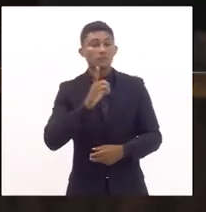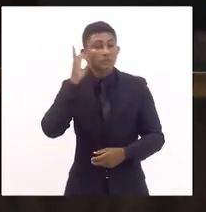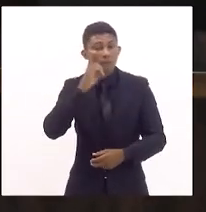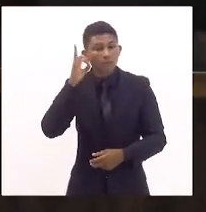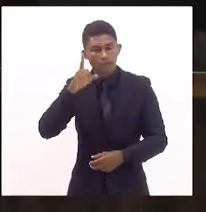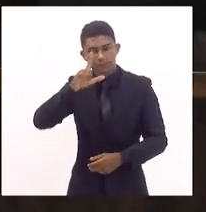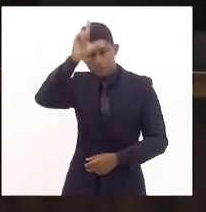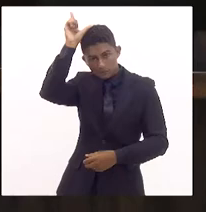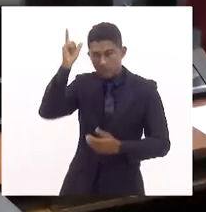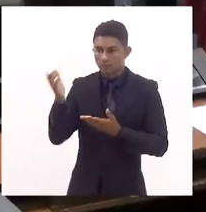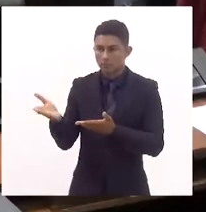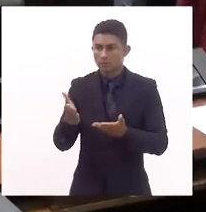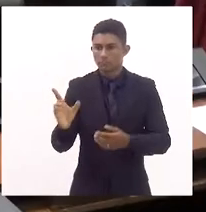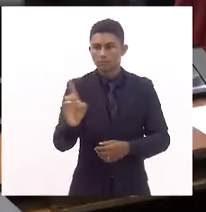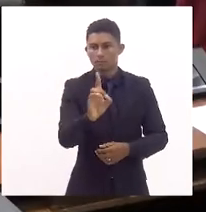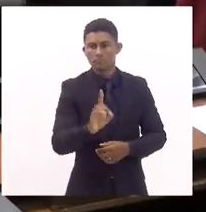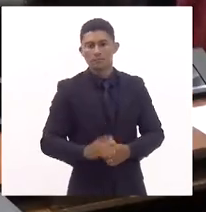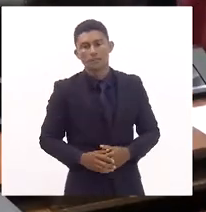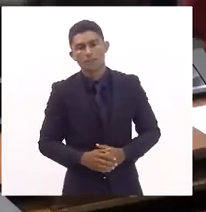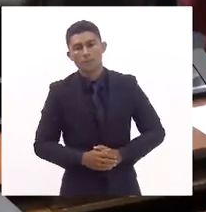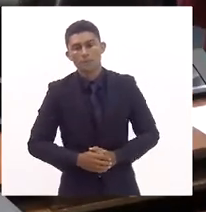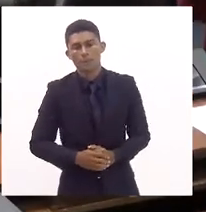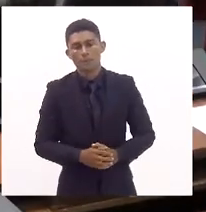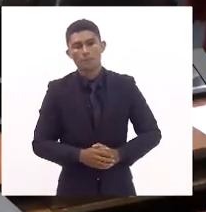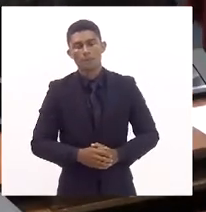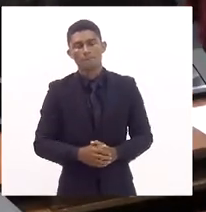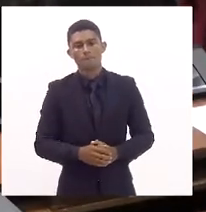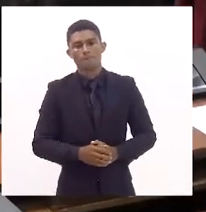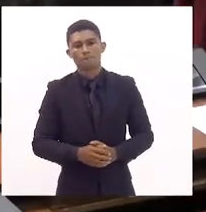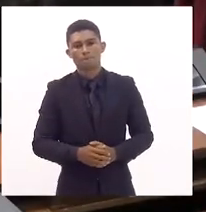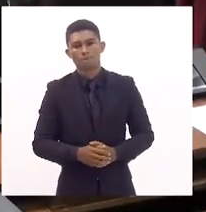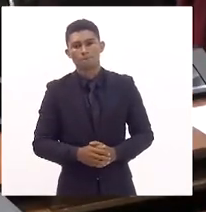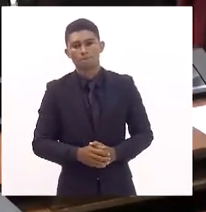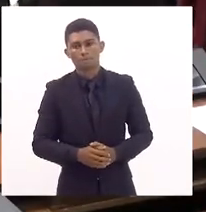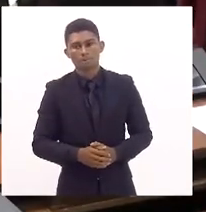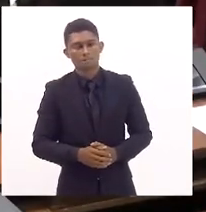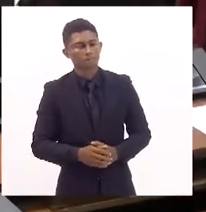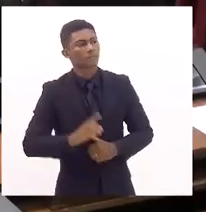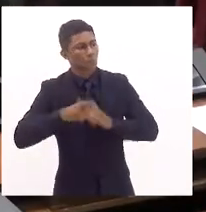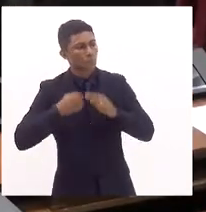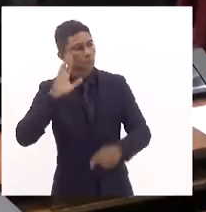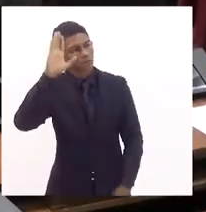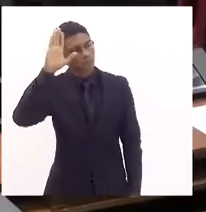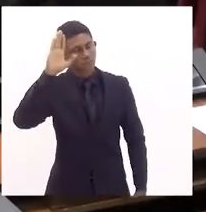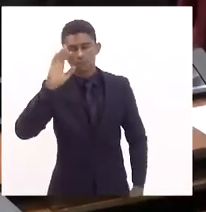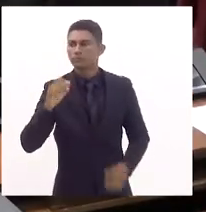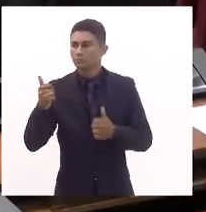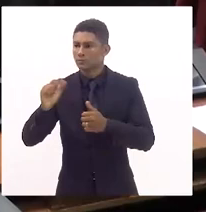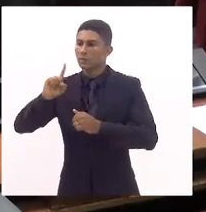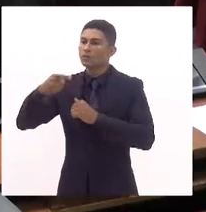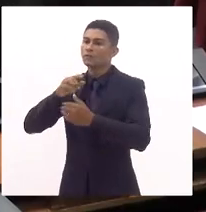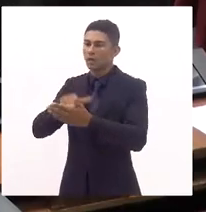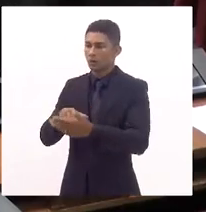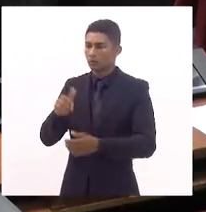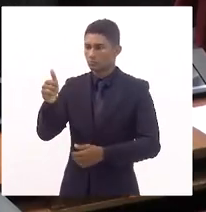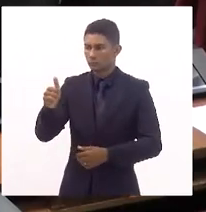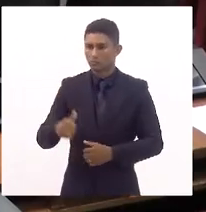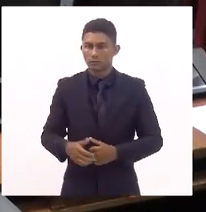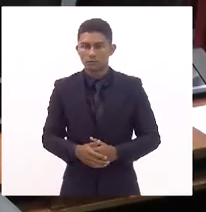Luiz Paulo. Presidente, depois de uma questão de ordem, por favor. Ao final da